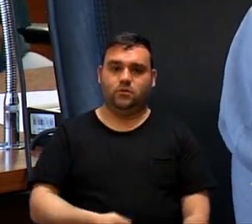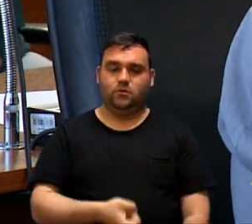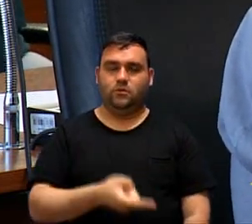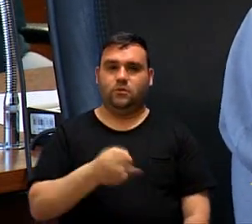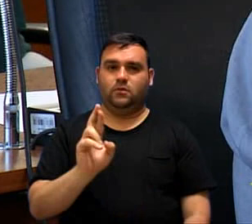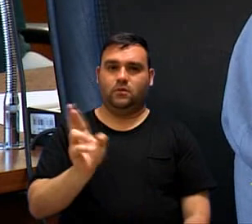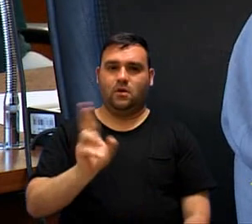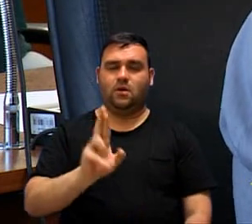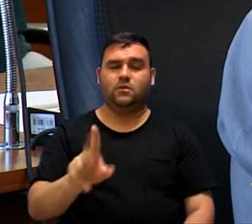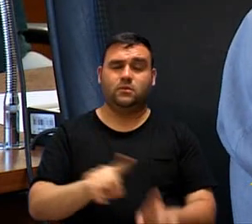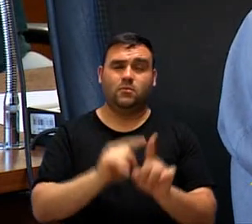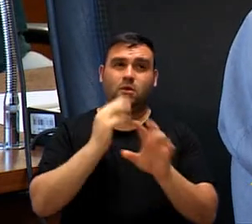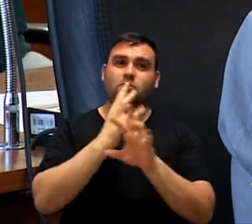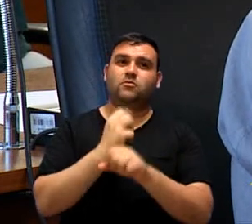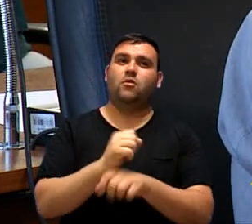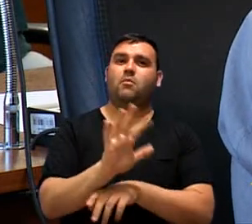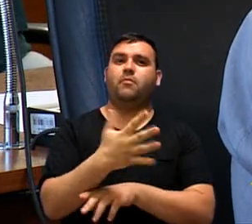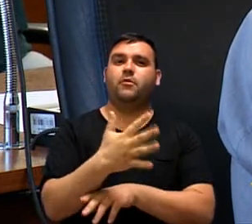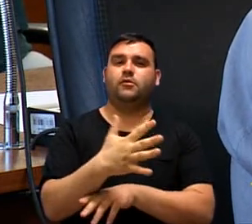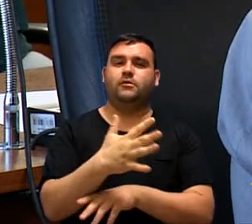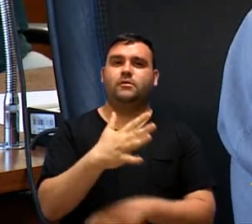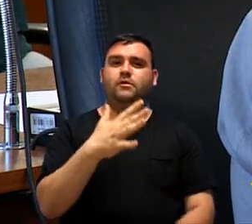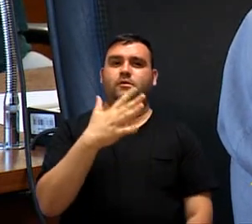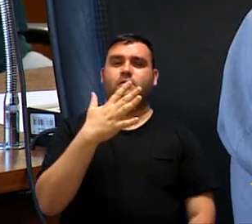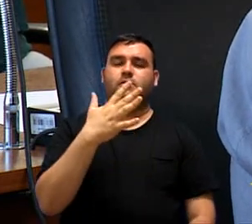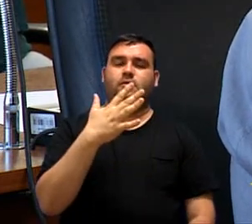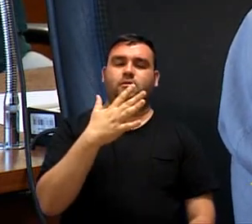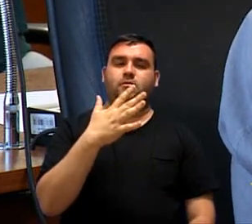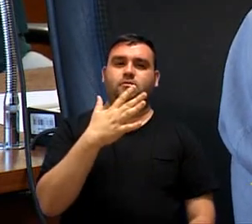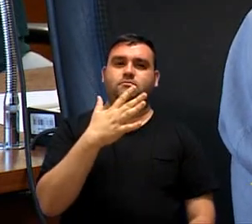reais. Somei aqui, dá um total de